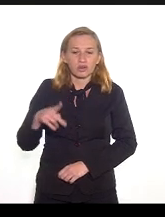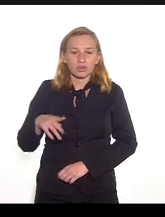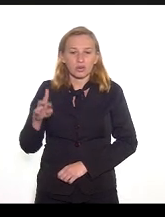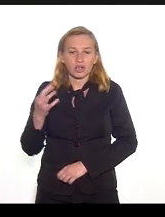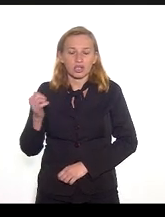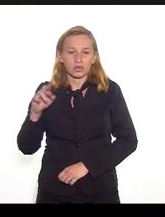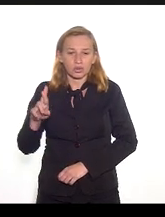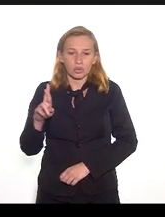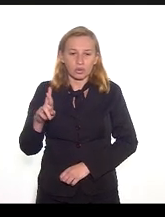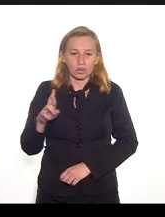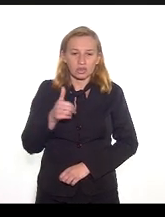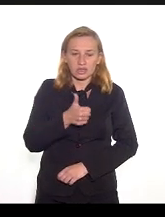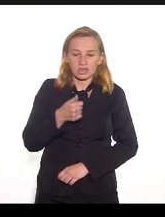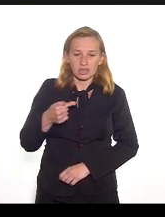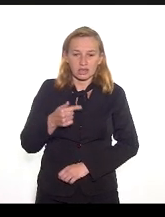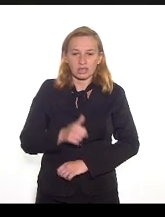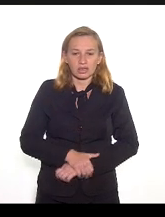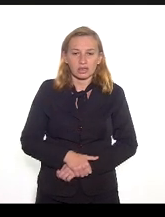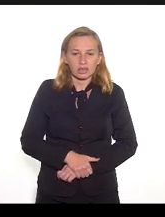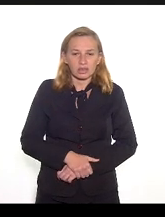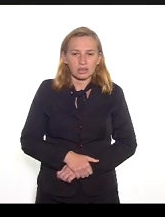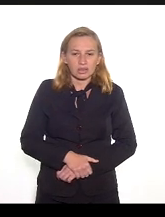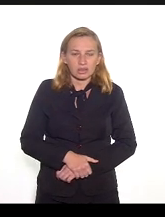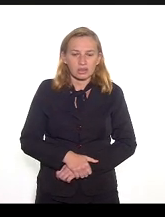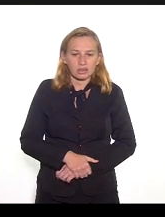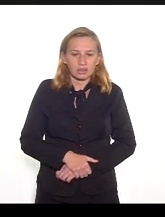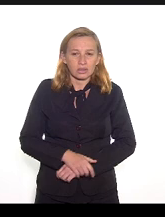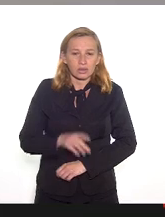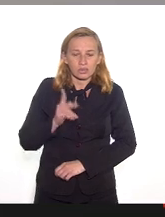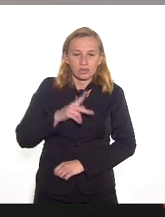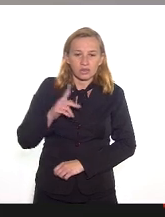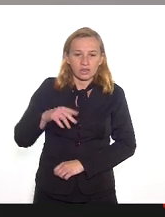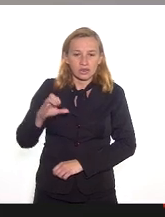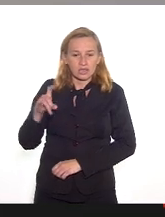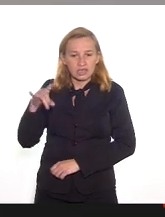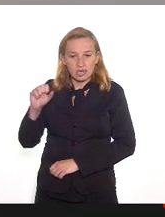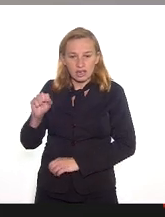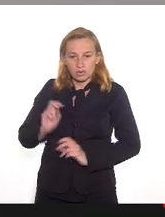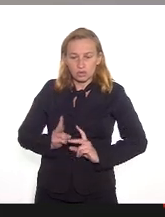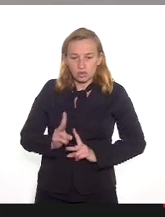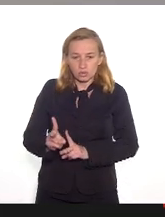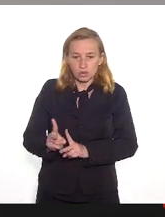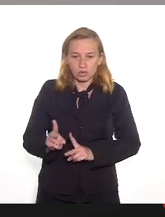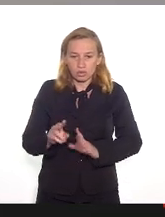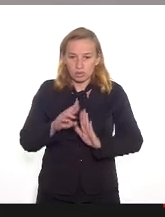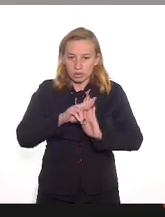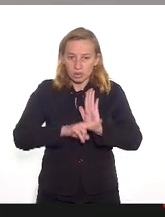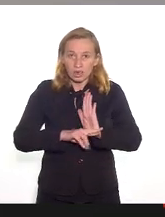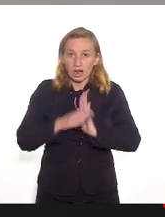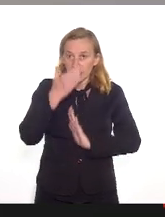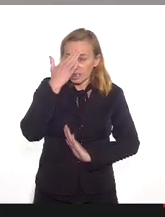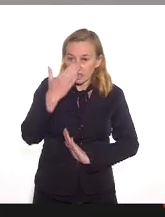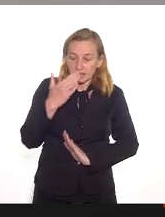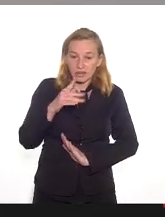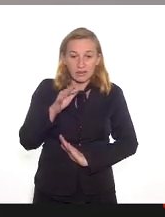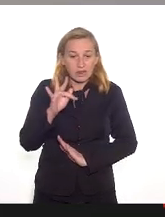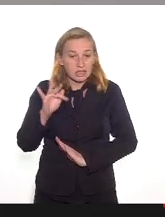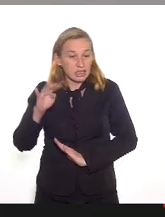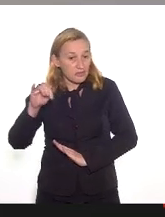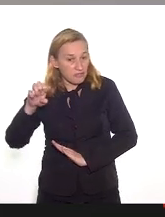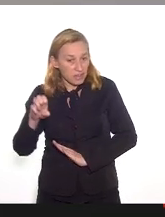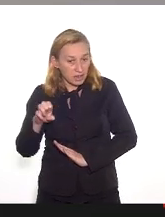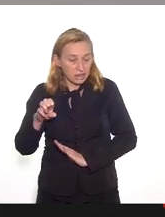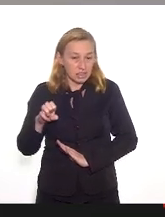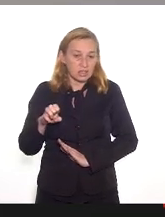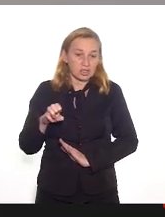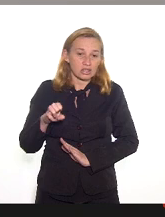do CEFET. Eu também quero, professora Célia, mantendo o nosso padrão em nome das comissões, agradecer muito ao CEFET, da figura do